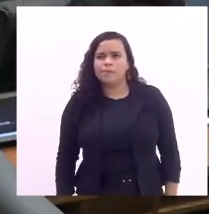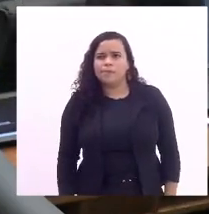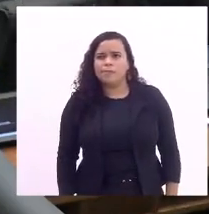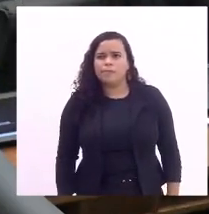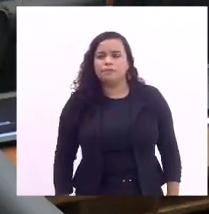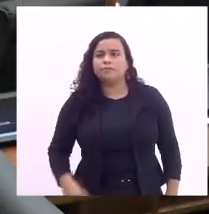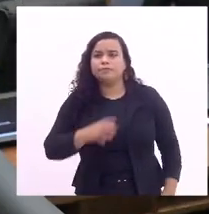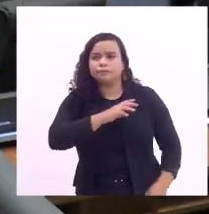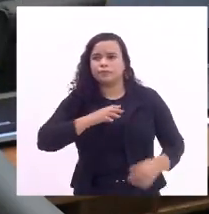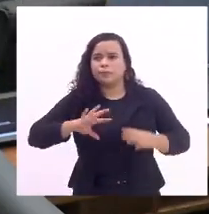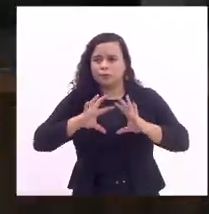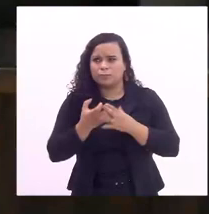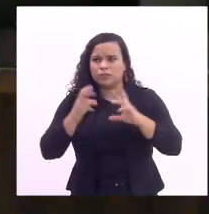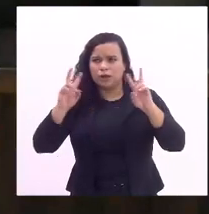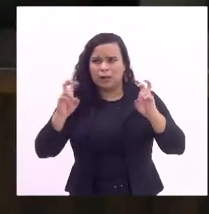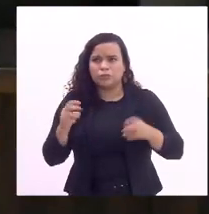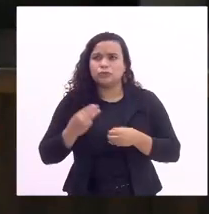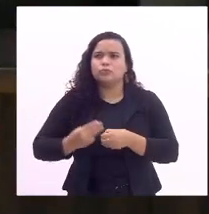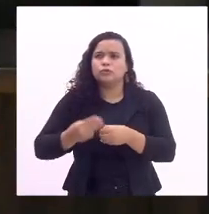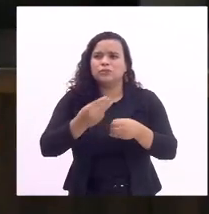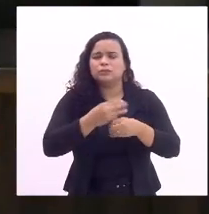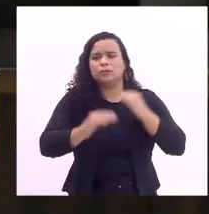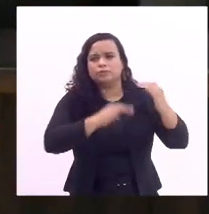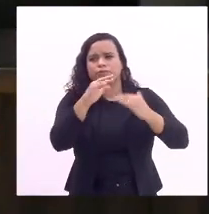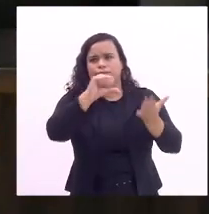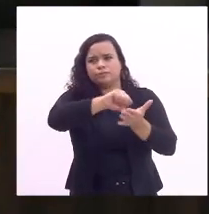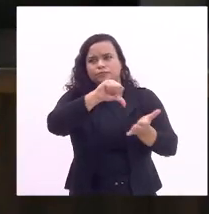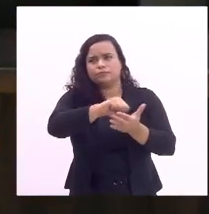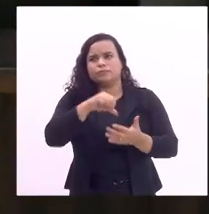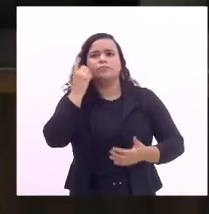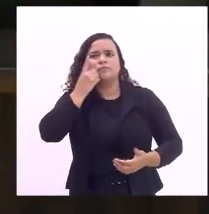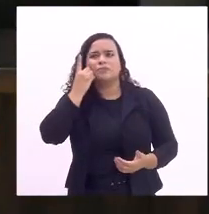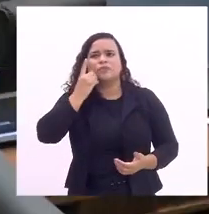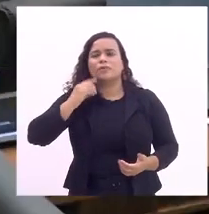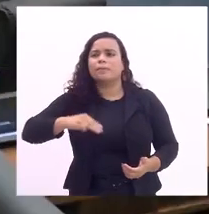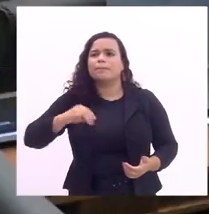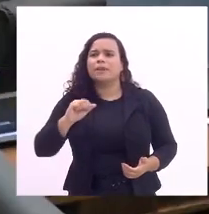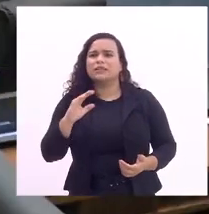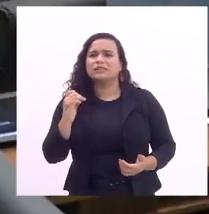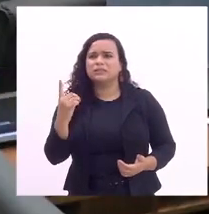Pela Comissão de Assuntos Municipais e Desenvolvimento Regional, deputado Carlos Macedo.